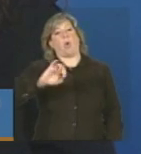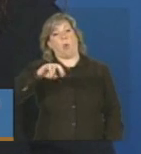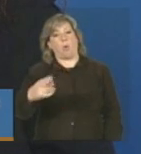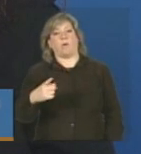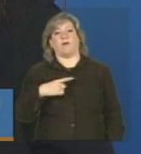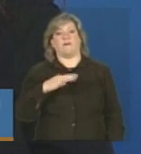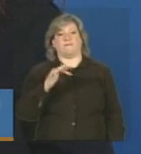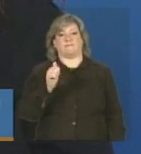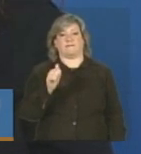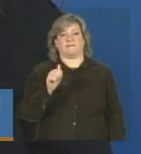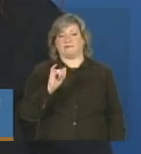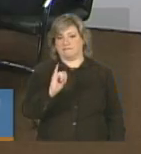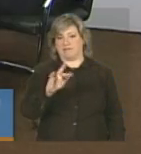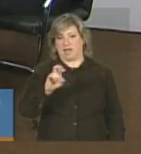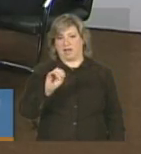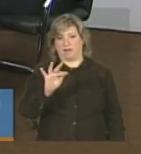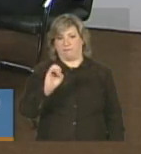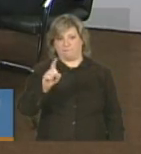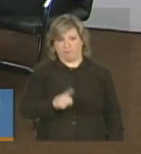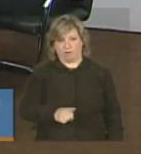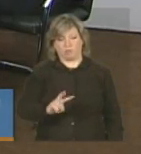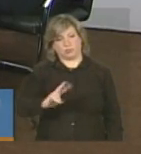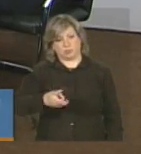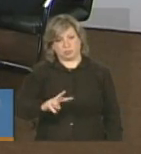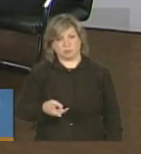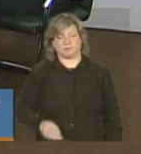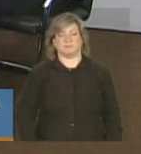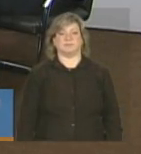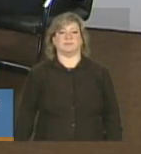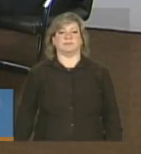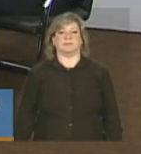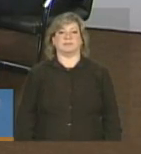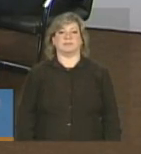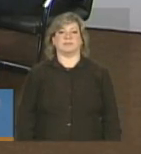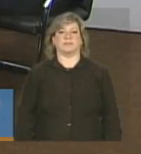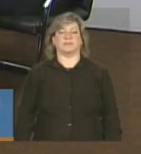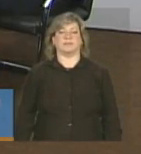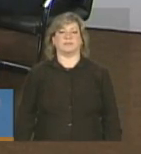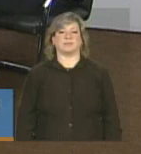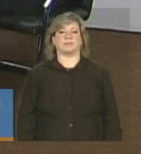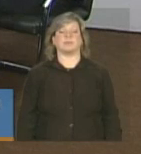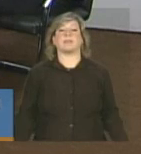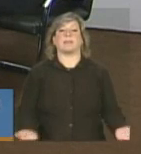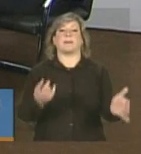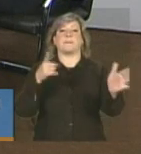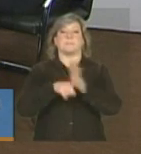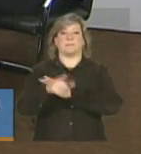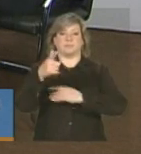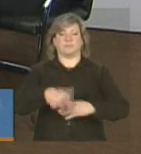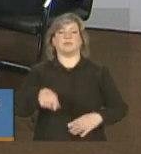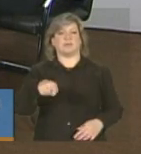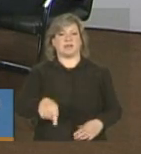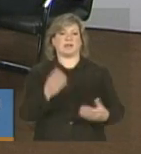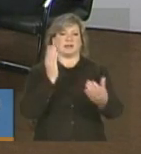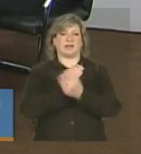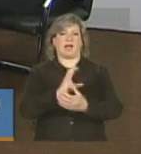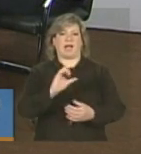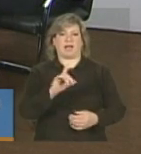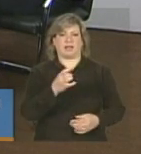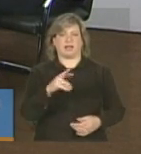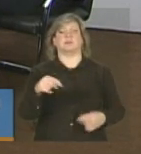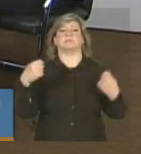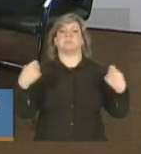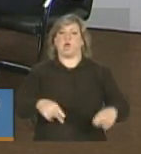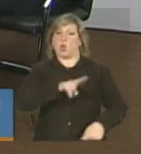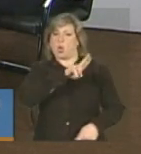problema. Bom, então vamos lá, mais uma pergunta. O cadastro tem de estar em